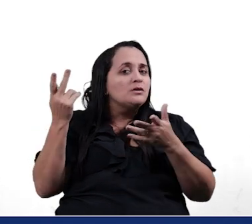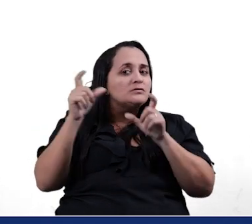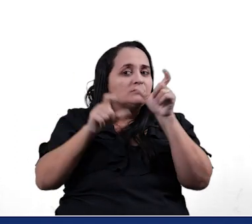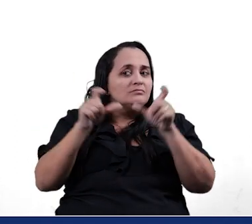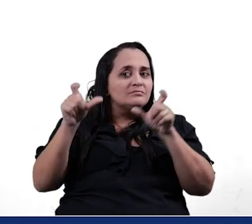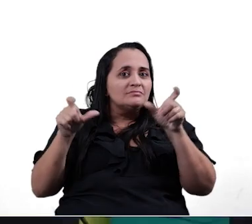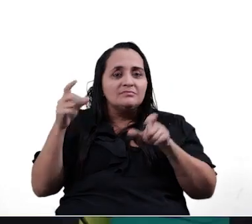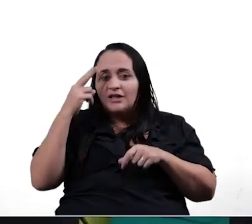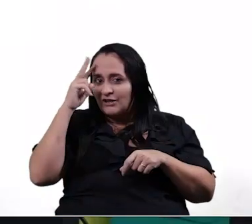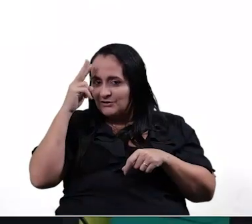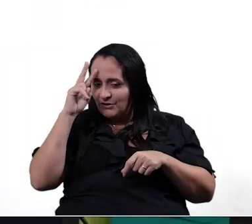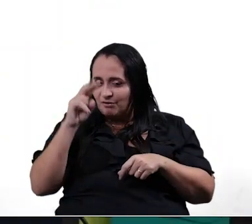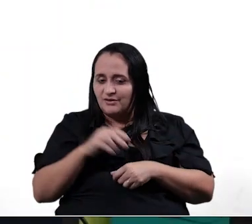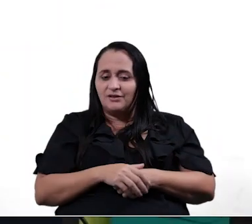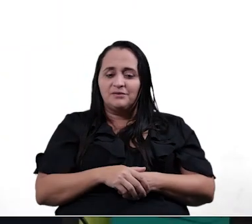Lembra aí?